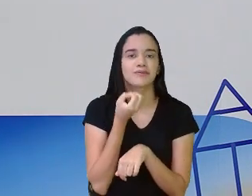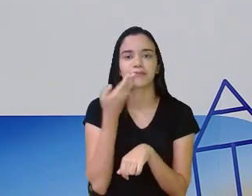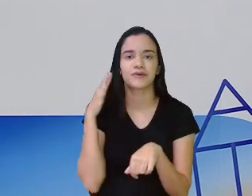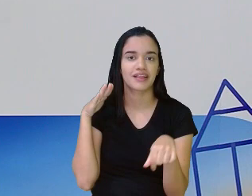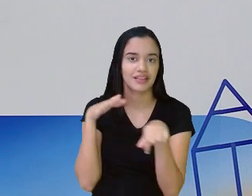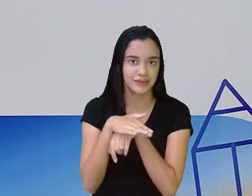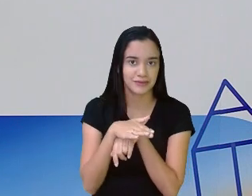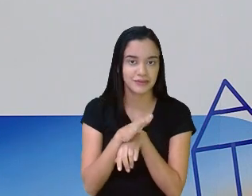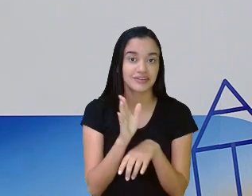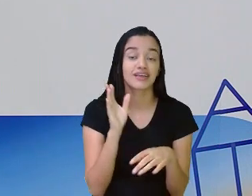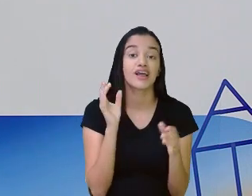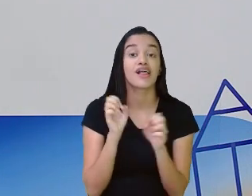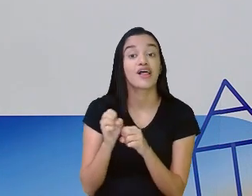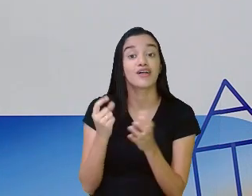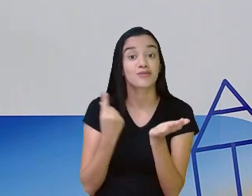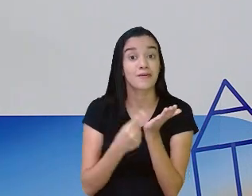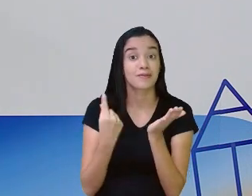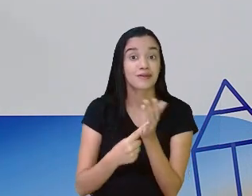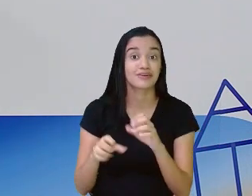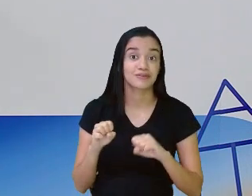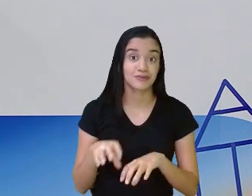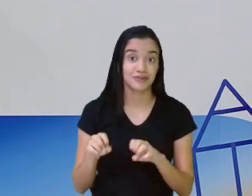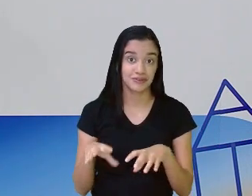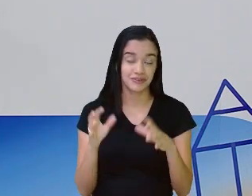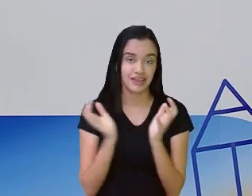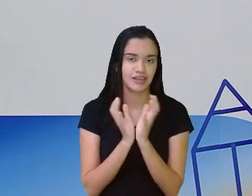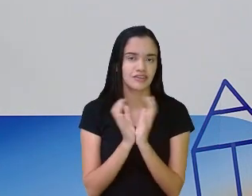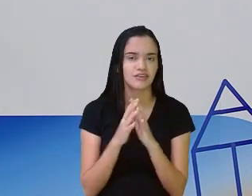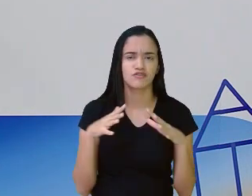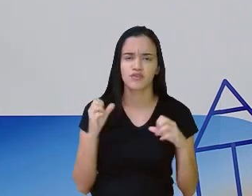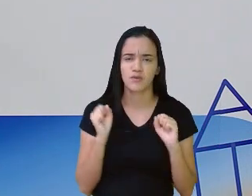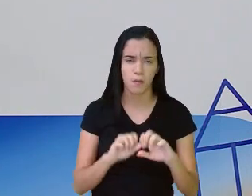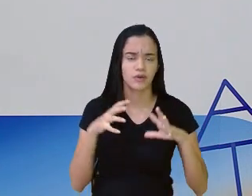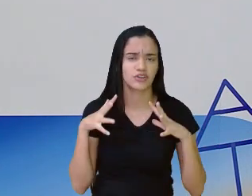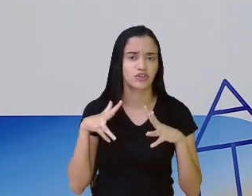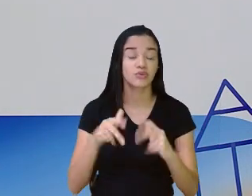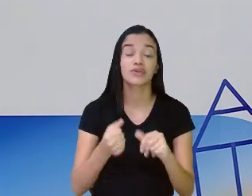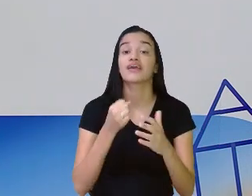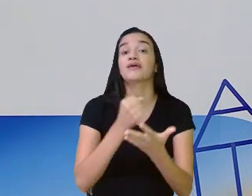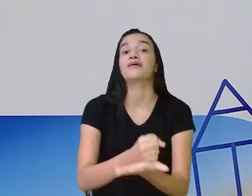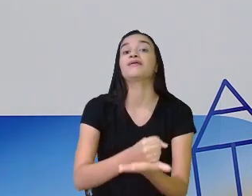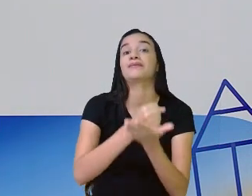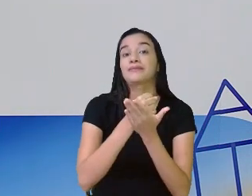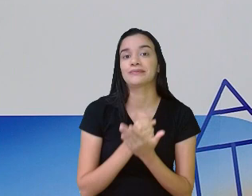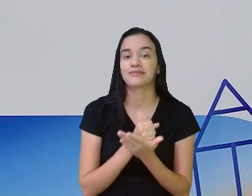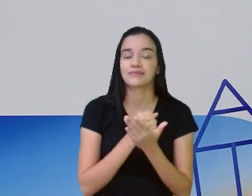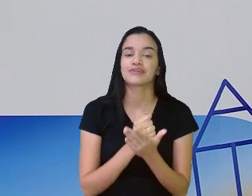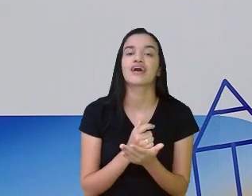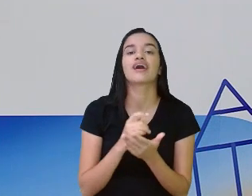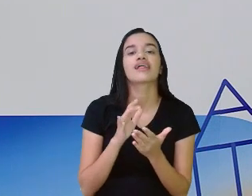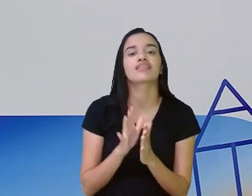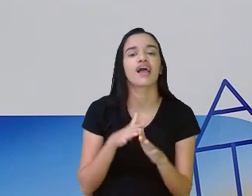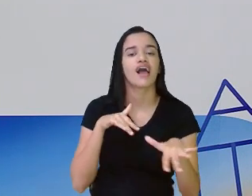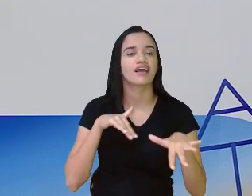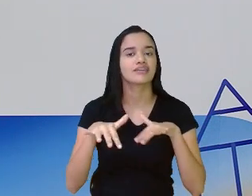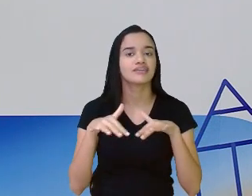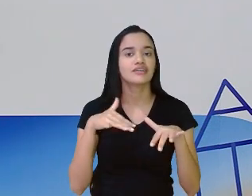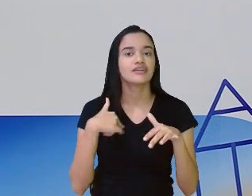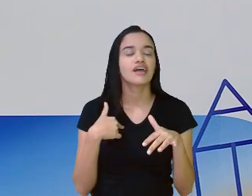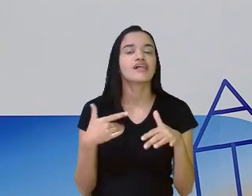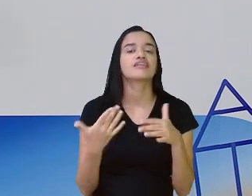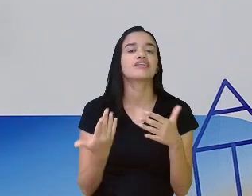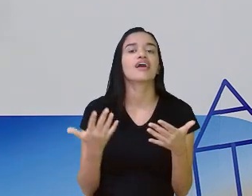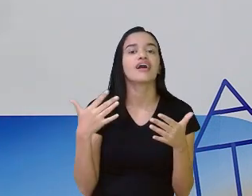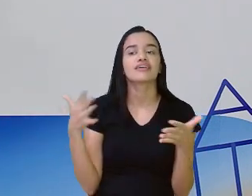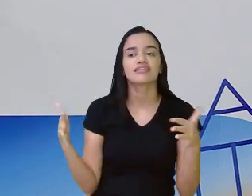No aplicativo do Educa Recife você pode tudo isso. E para me ajudar na interação, para eu receber a tua mensagem,